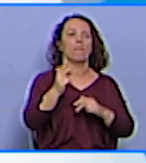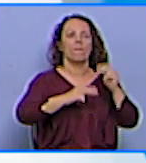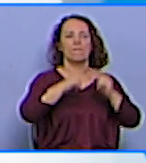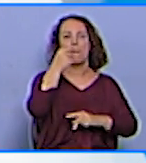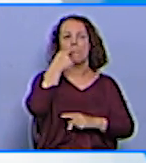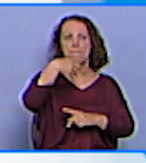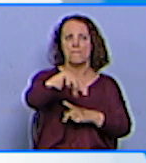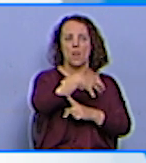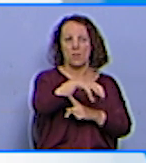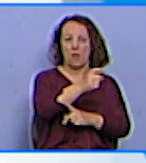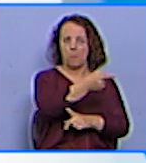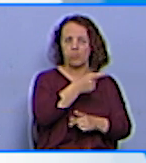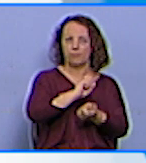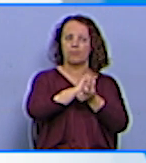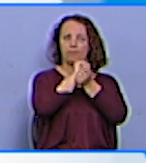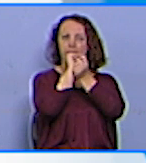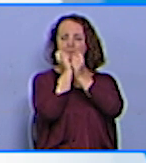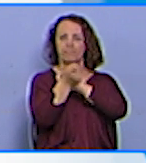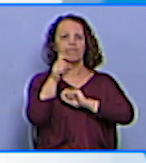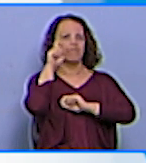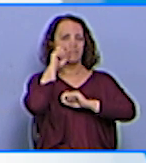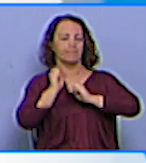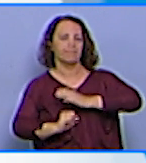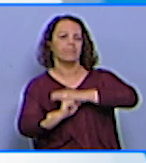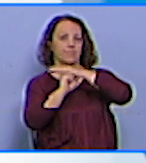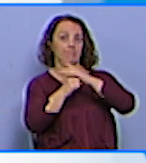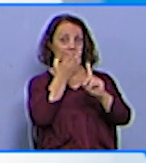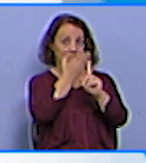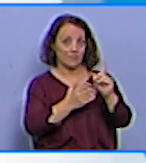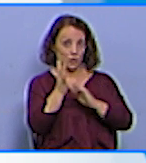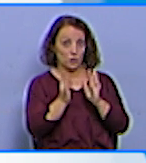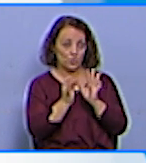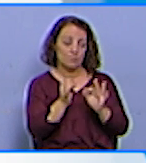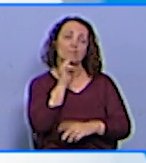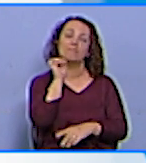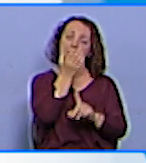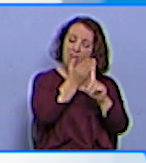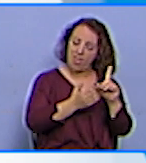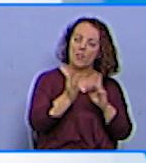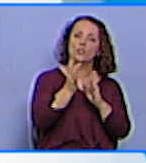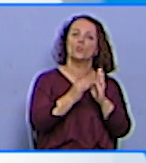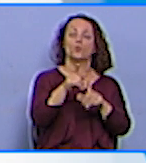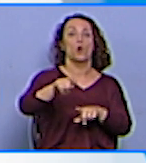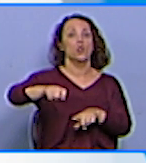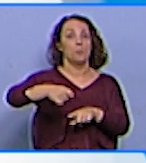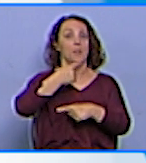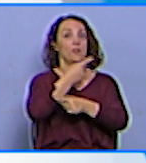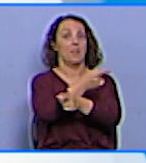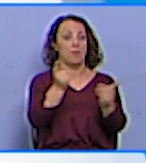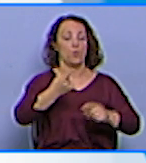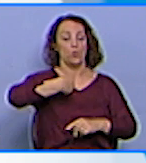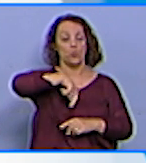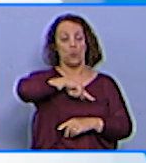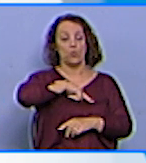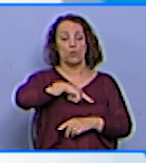pedra angular. É Jesus Cristo que está aqui em causa? É Jesus Cristo. Ou seja, como São Pedro lembra, nós somos um